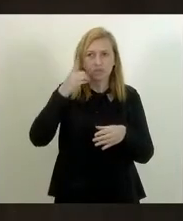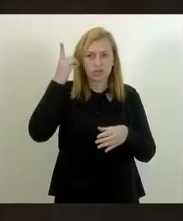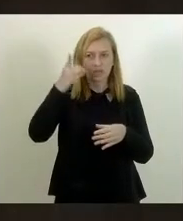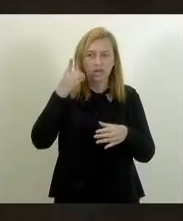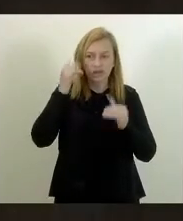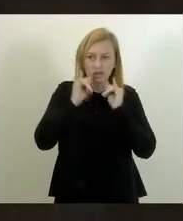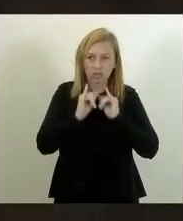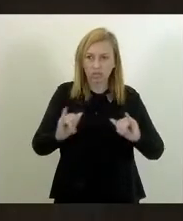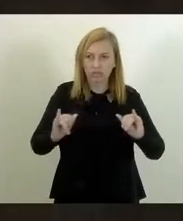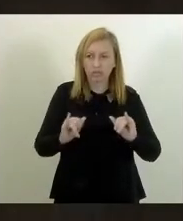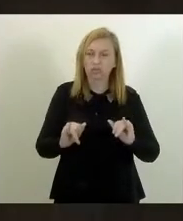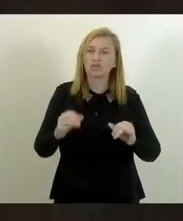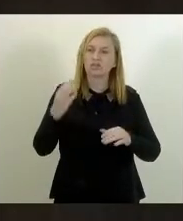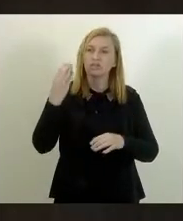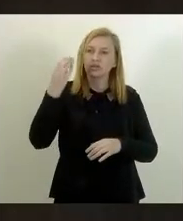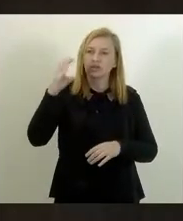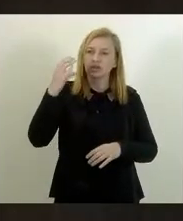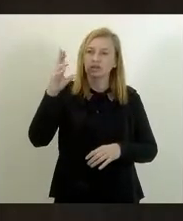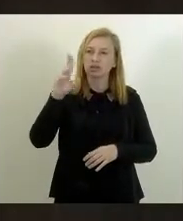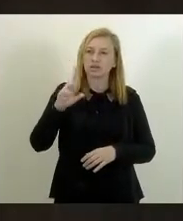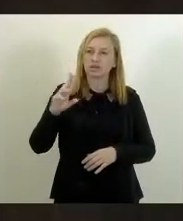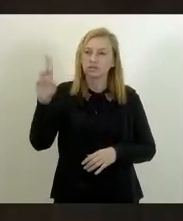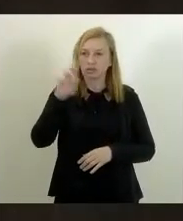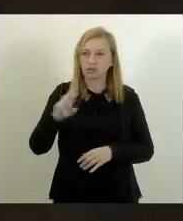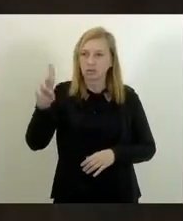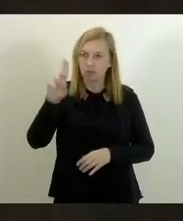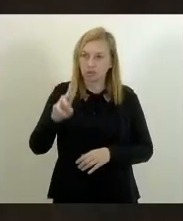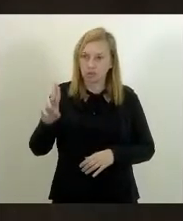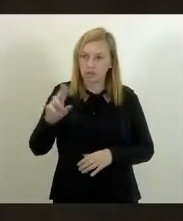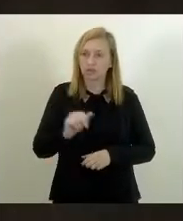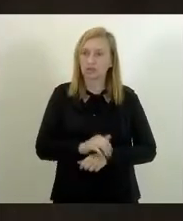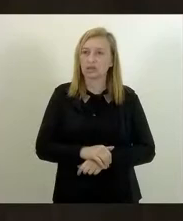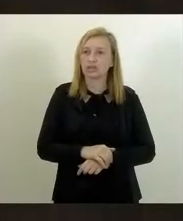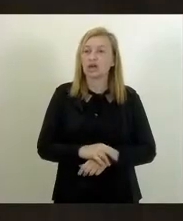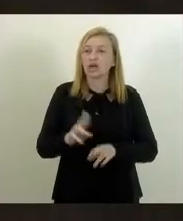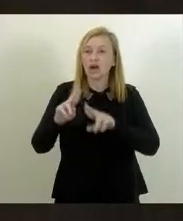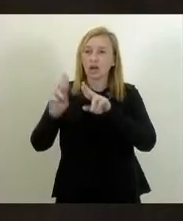da comunidade científica do Rio de Janeiro. A UERJ tem 70 anos de